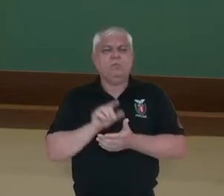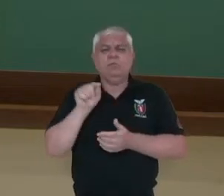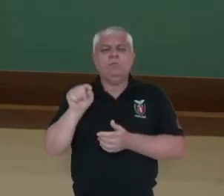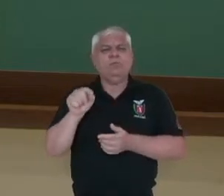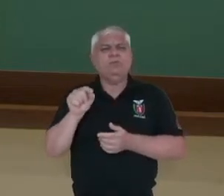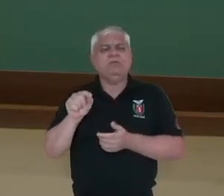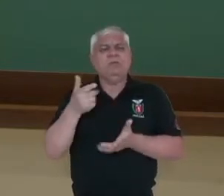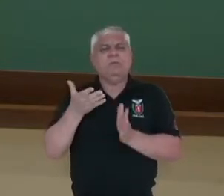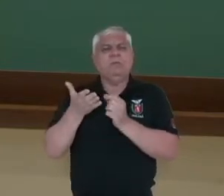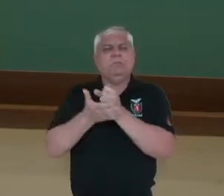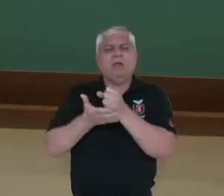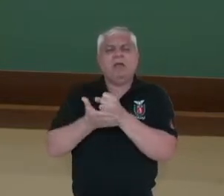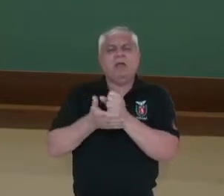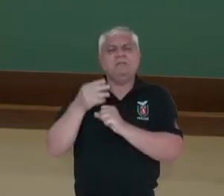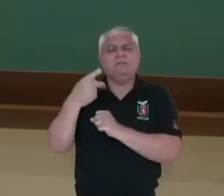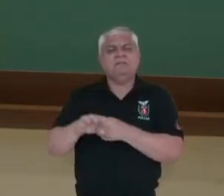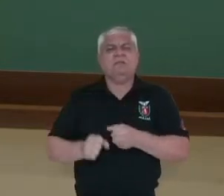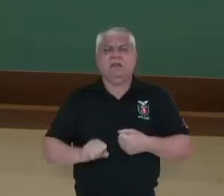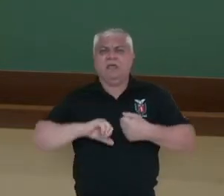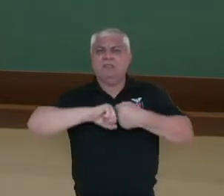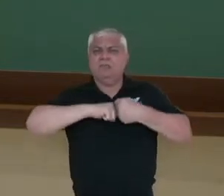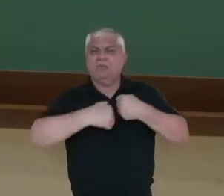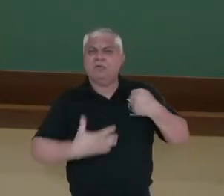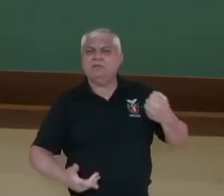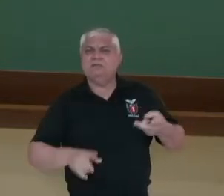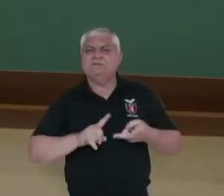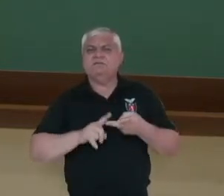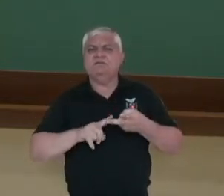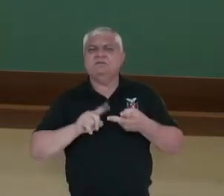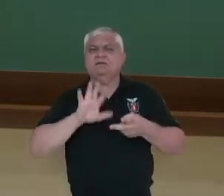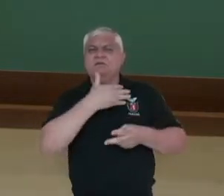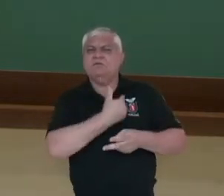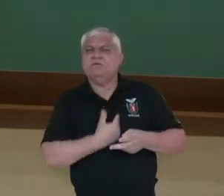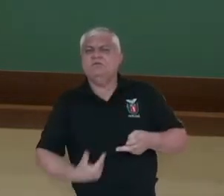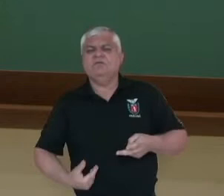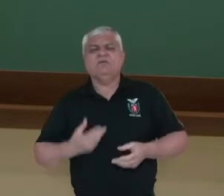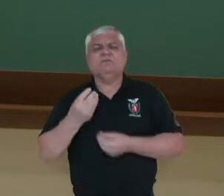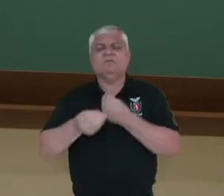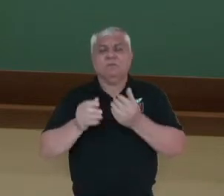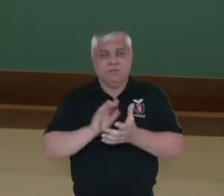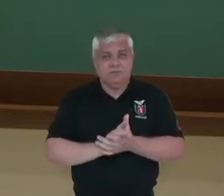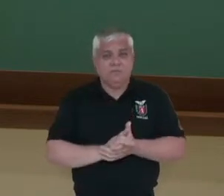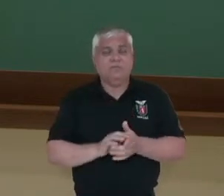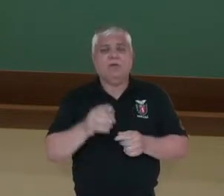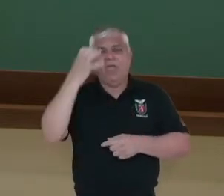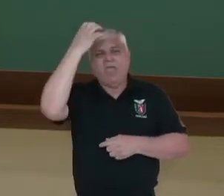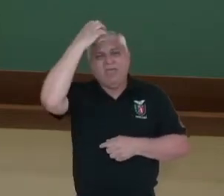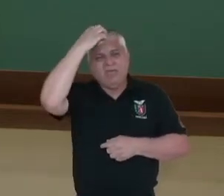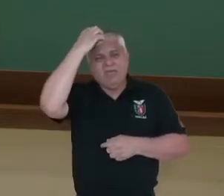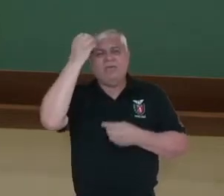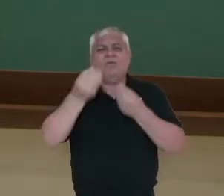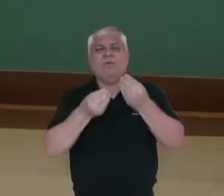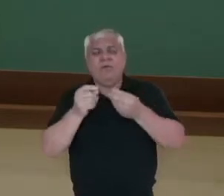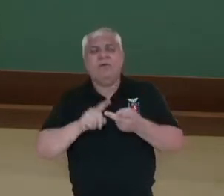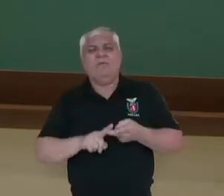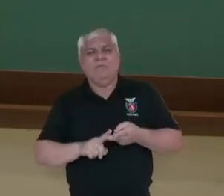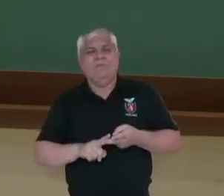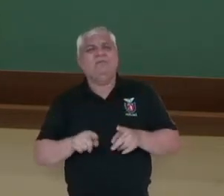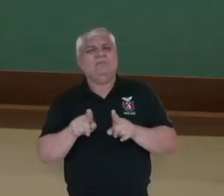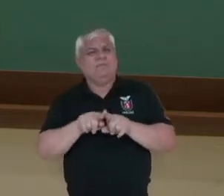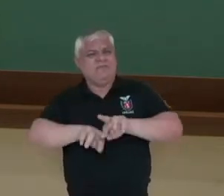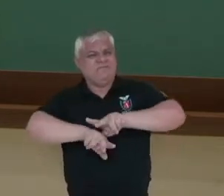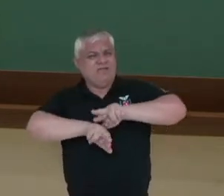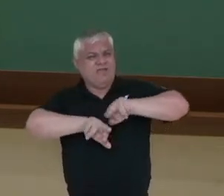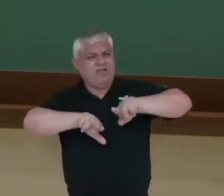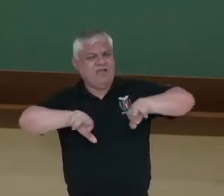fundamenta as democracias, por exemplo, as repúblicas, o que fundamenta a monarquia, o despotismo. Então ele